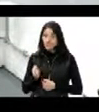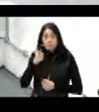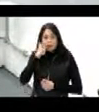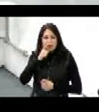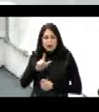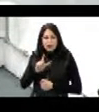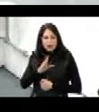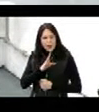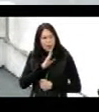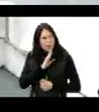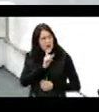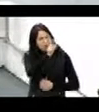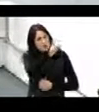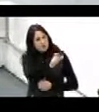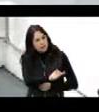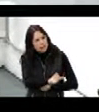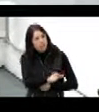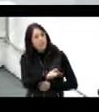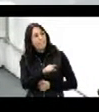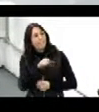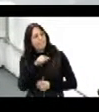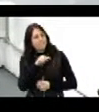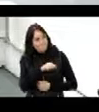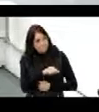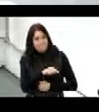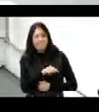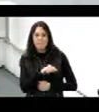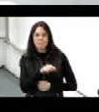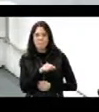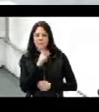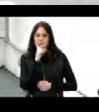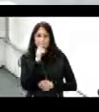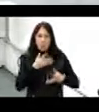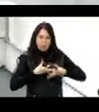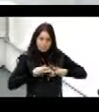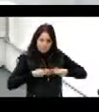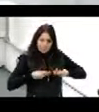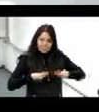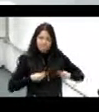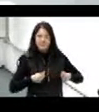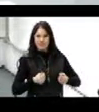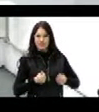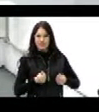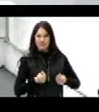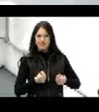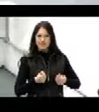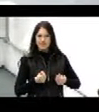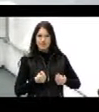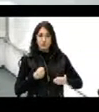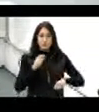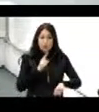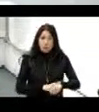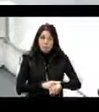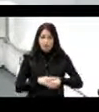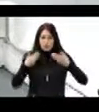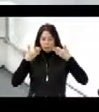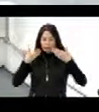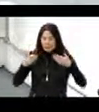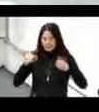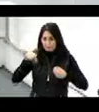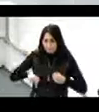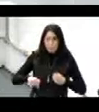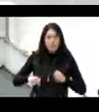gente passa. Então eu tenho certeza que os momentos que eu pude trazer vivência aos senhores e